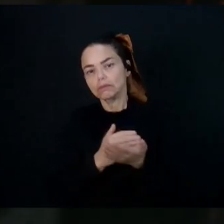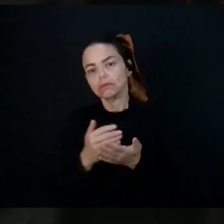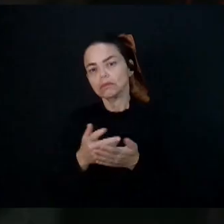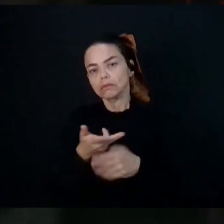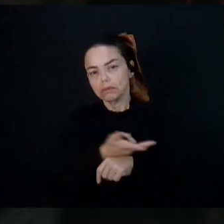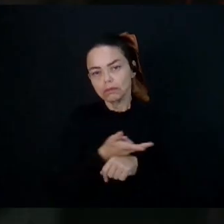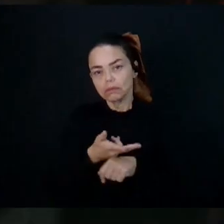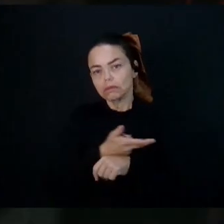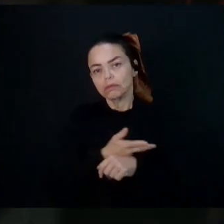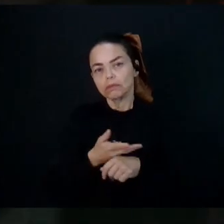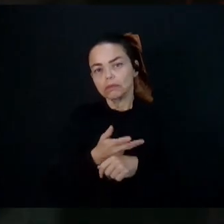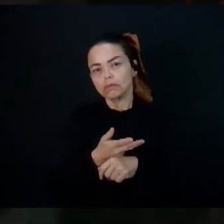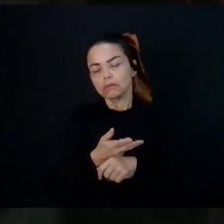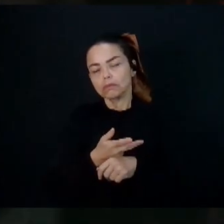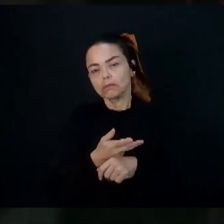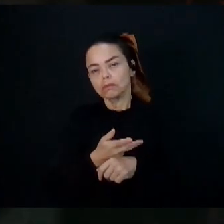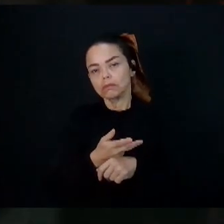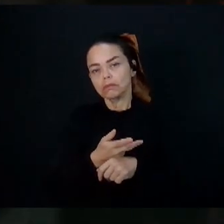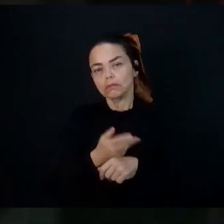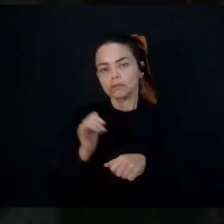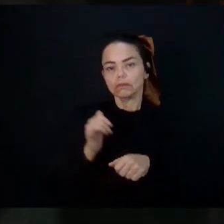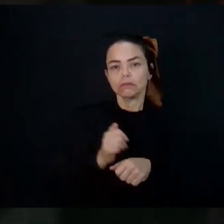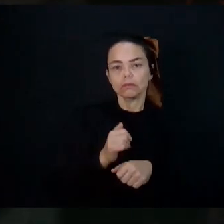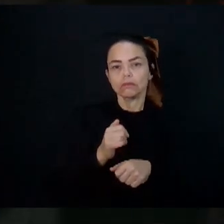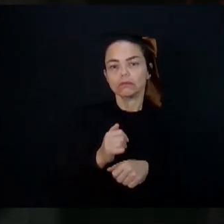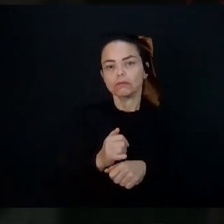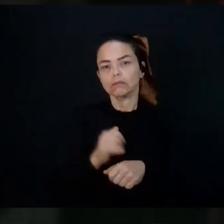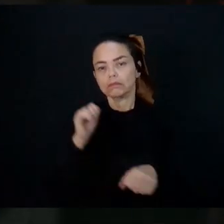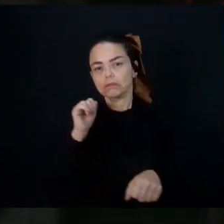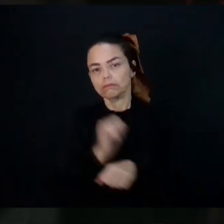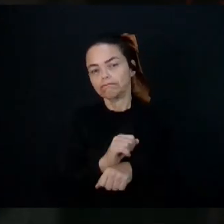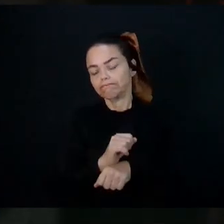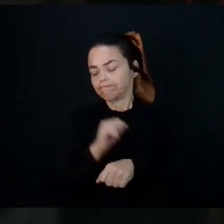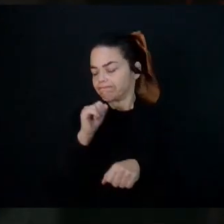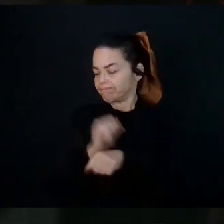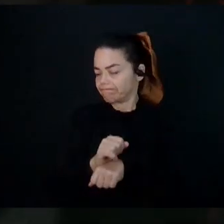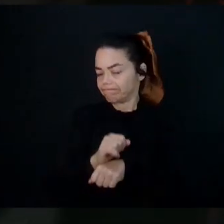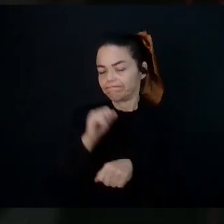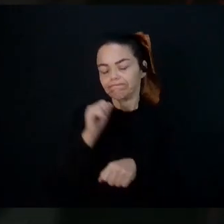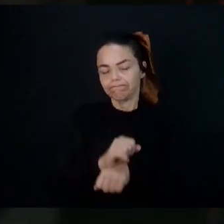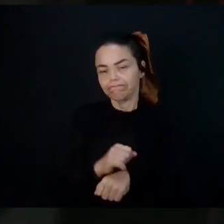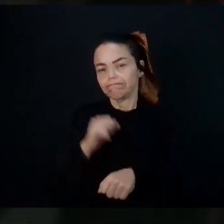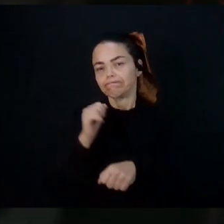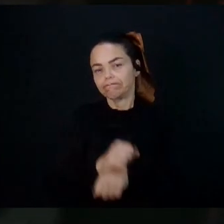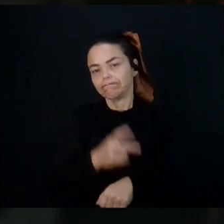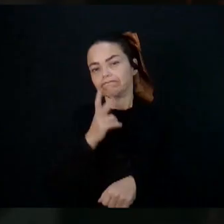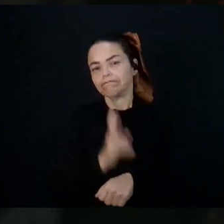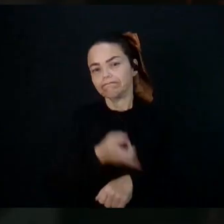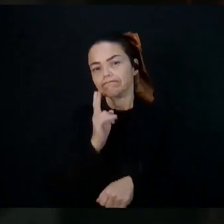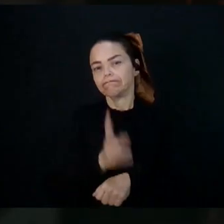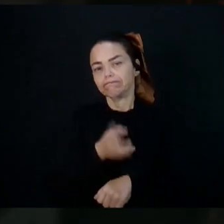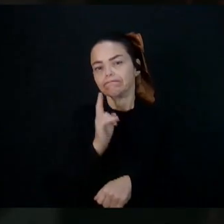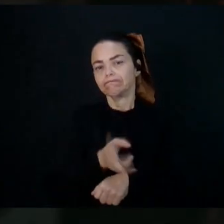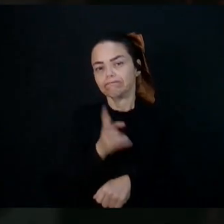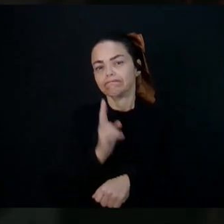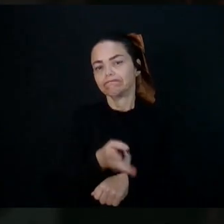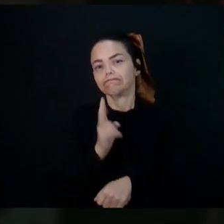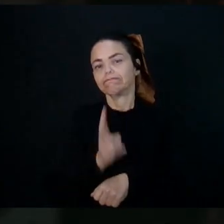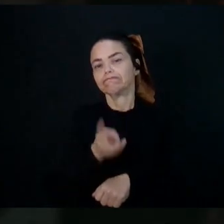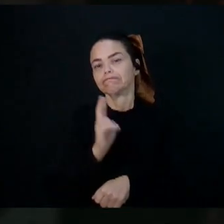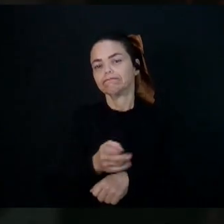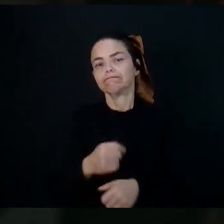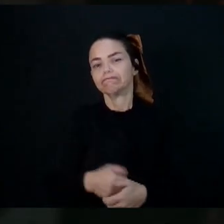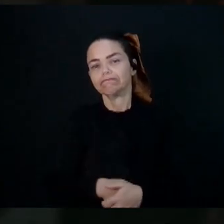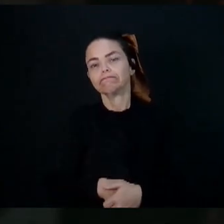as situações. Só que eu parava, na verdade, não conseguia seguir. E foram